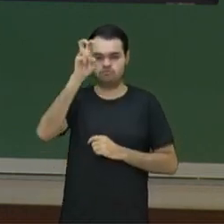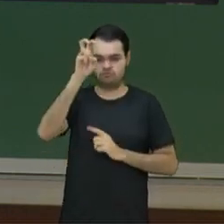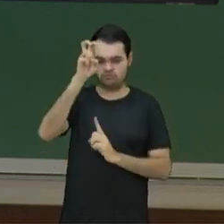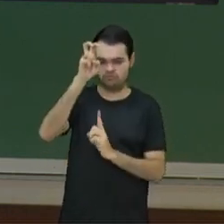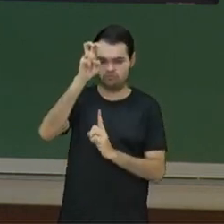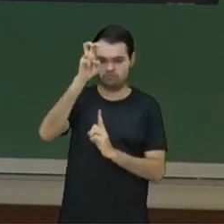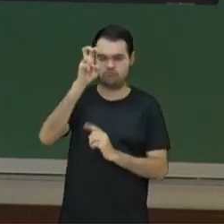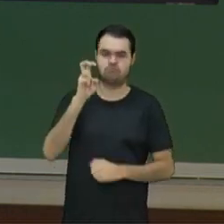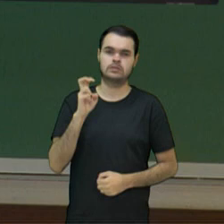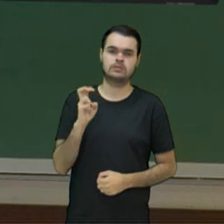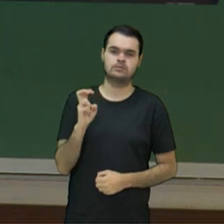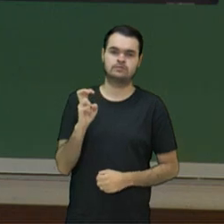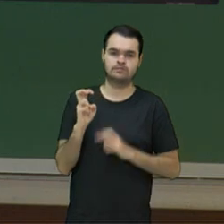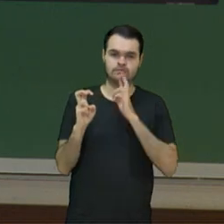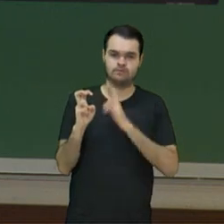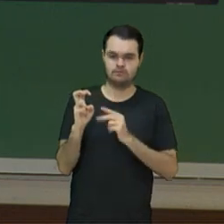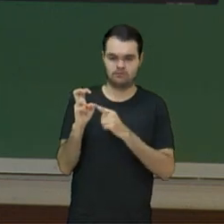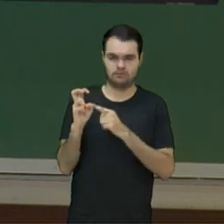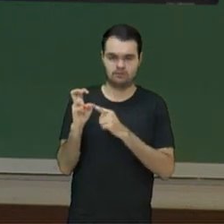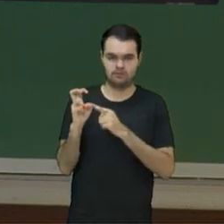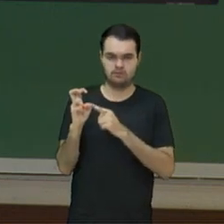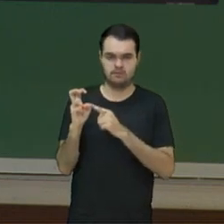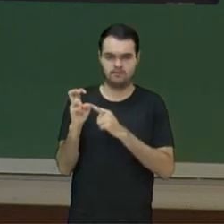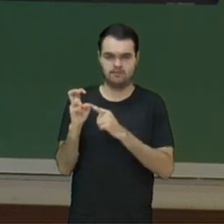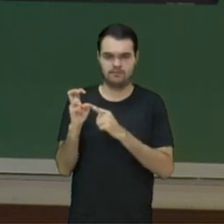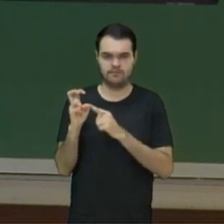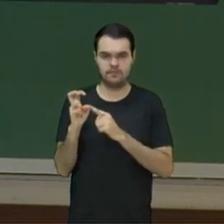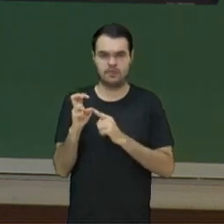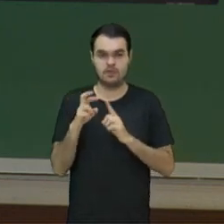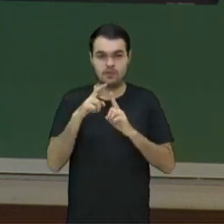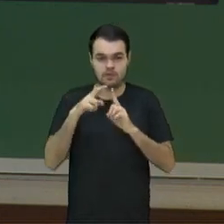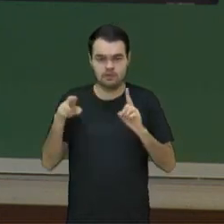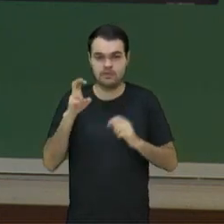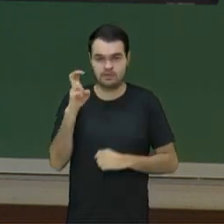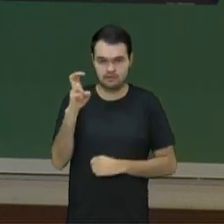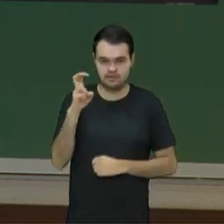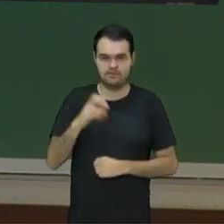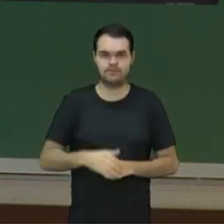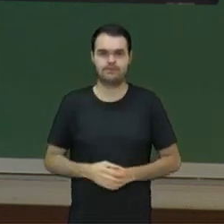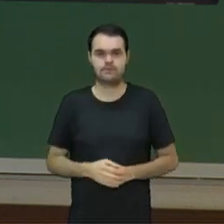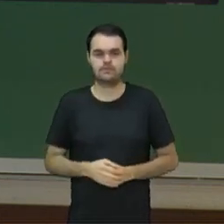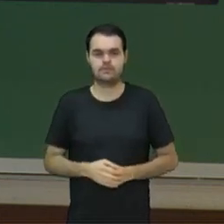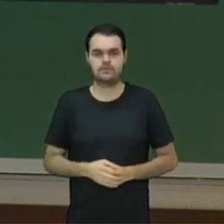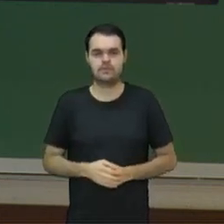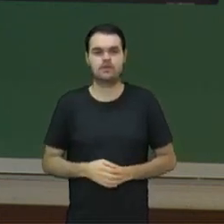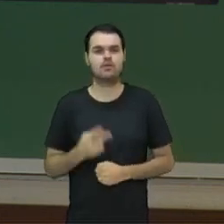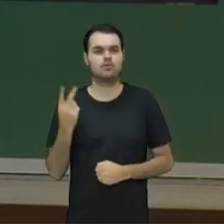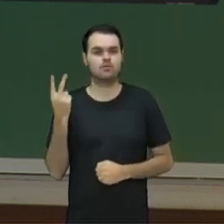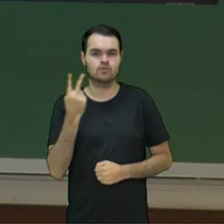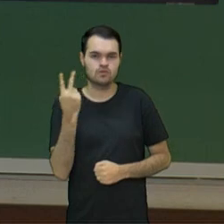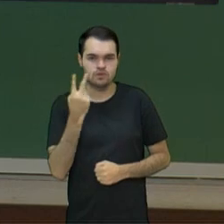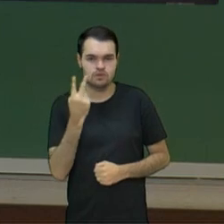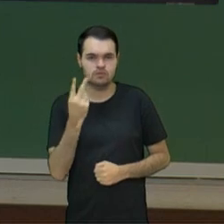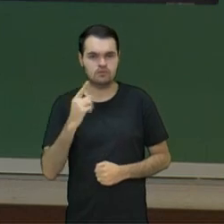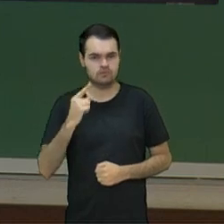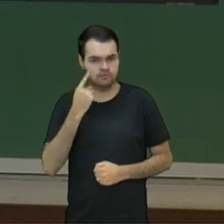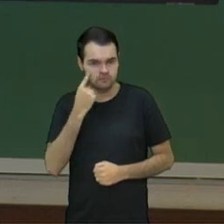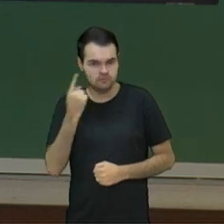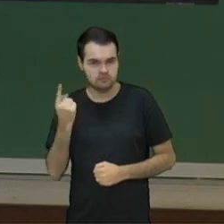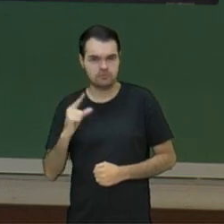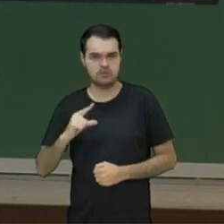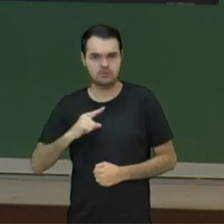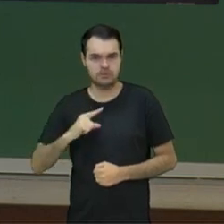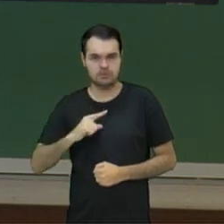5. A resistência é 5 ohms. Já no segundo ponto aqui, nós temos que